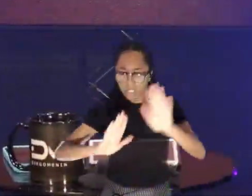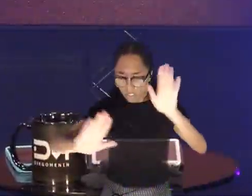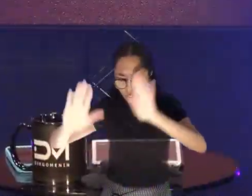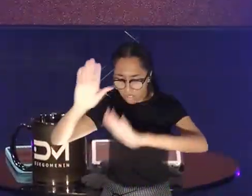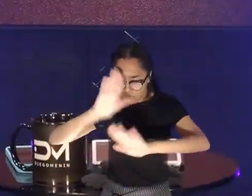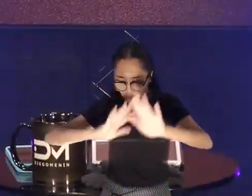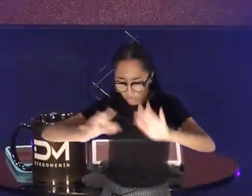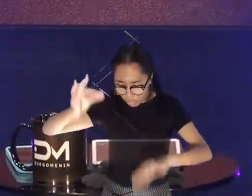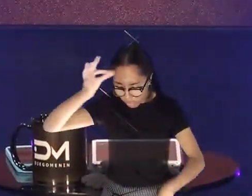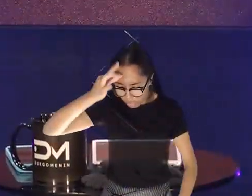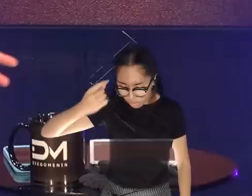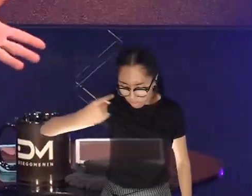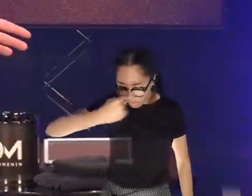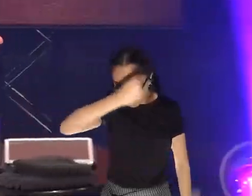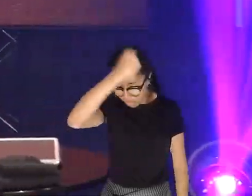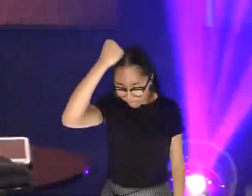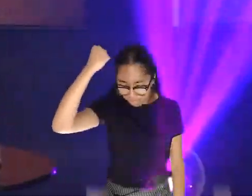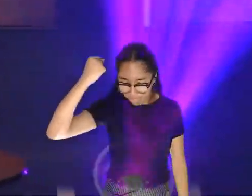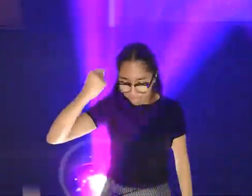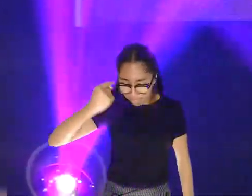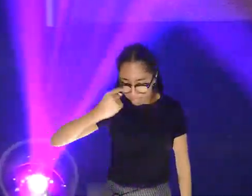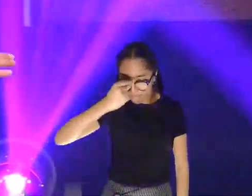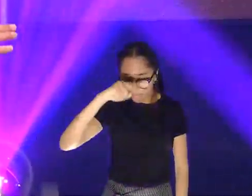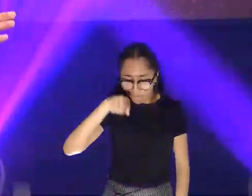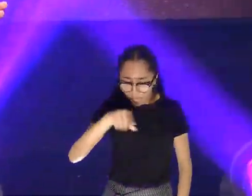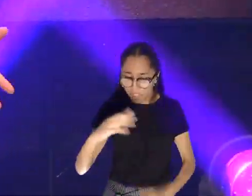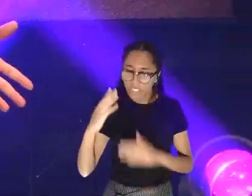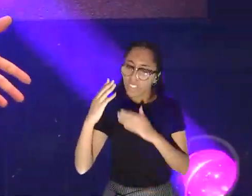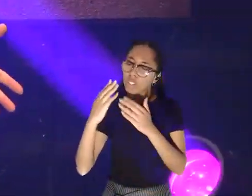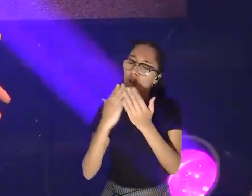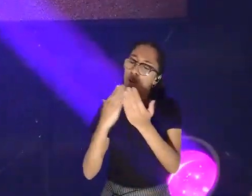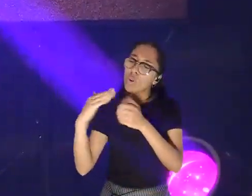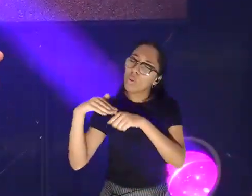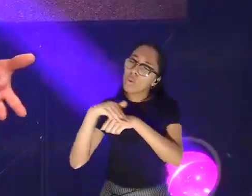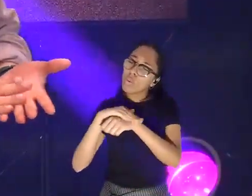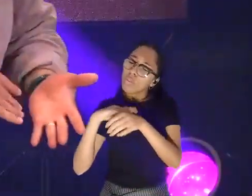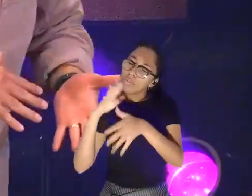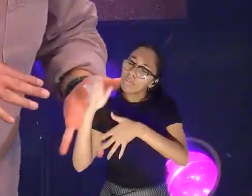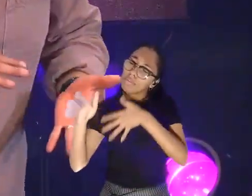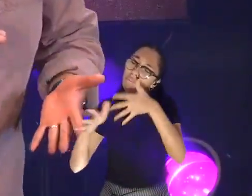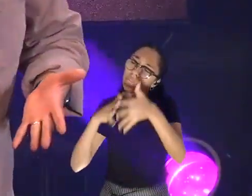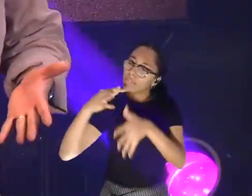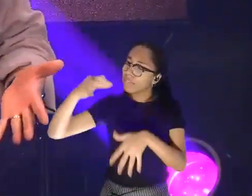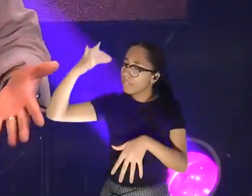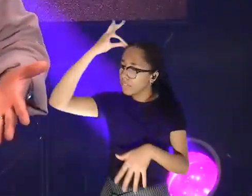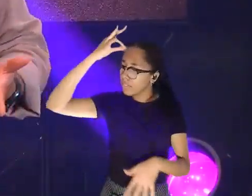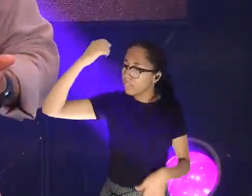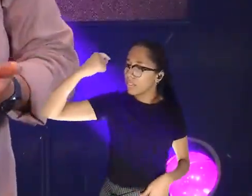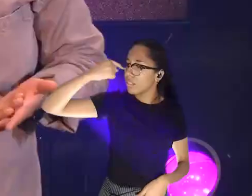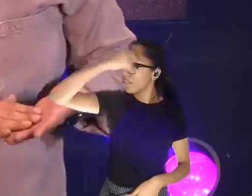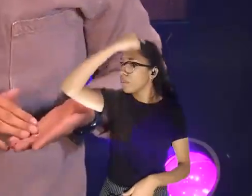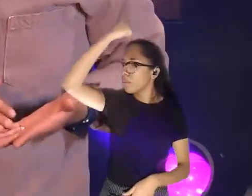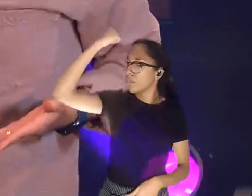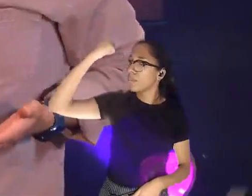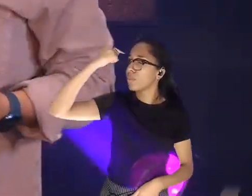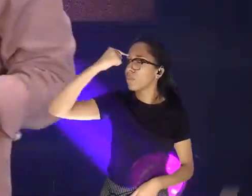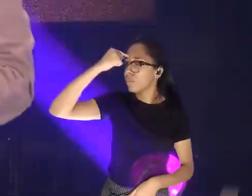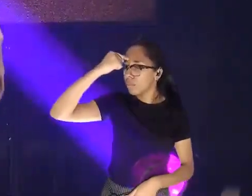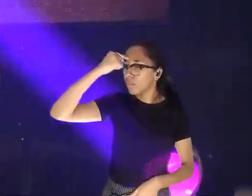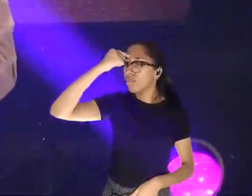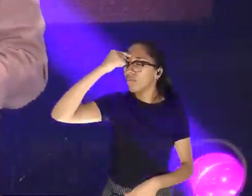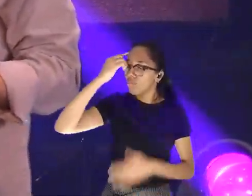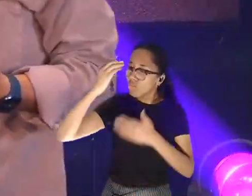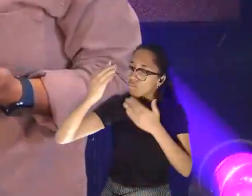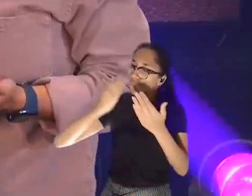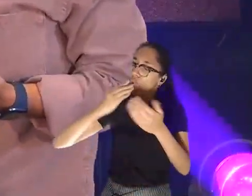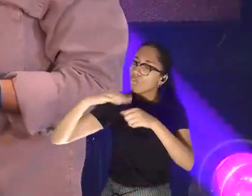manhã no café, você vai falar com ele no almoço, você vai falar com ele na hora do estresse, você vai falar com ele na hora da agonia, você vai falar com